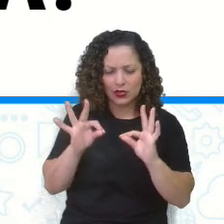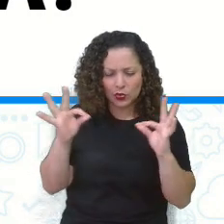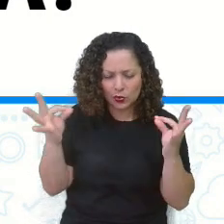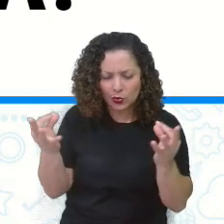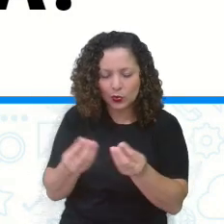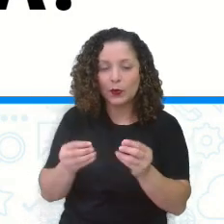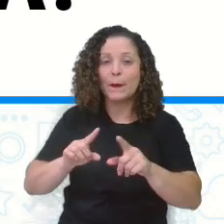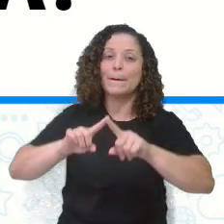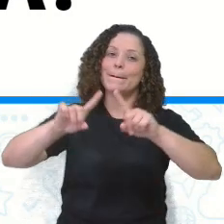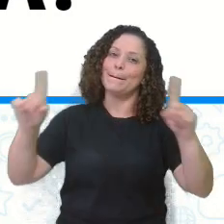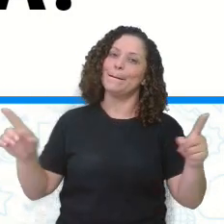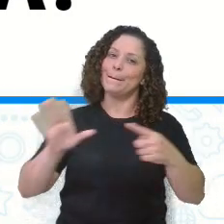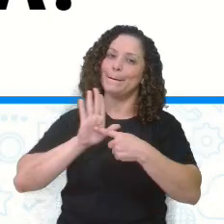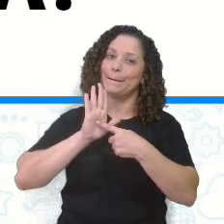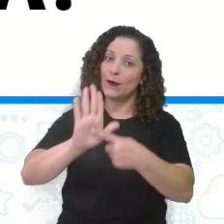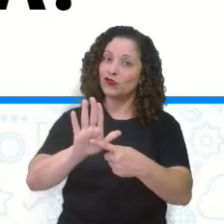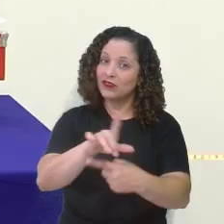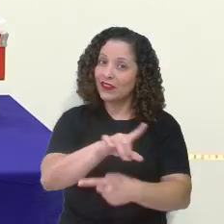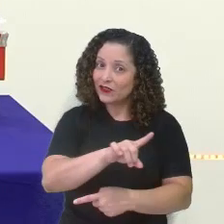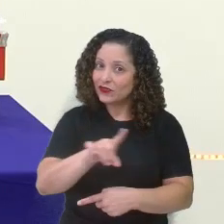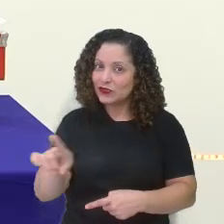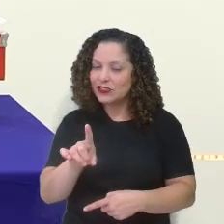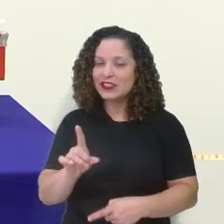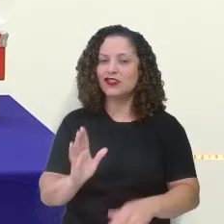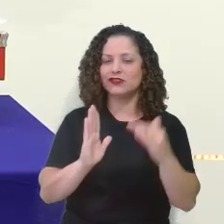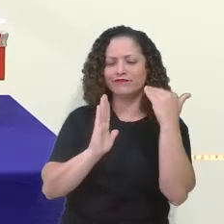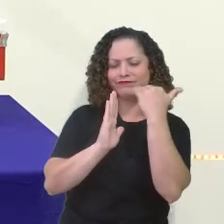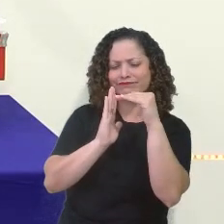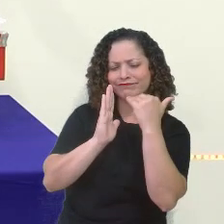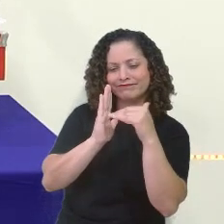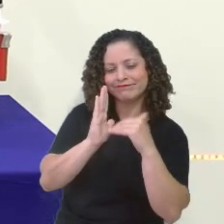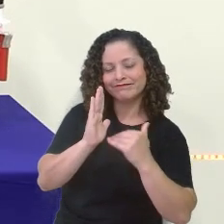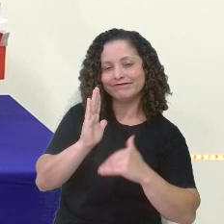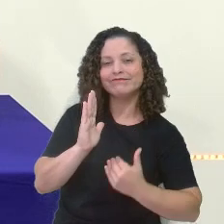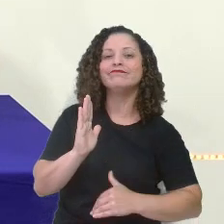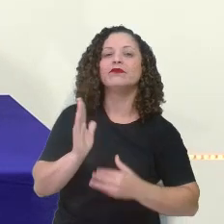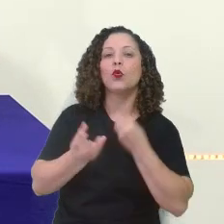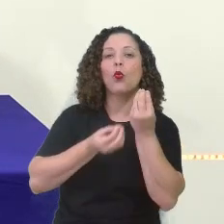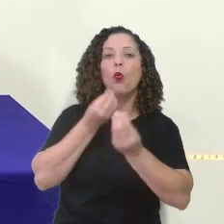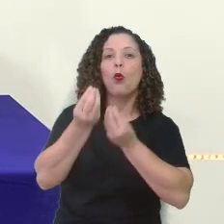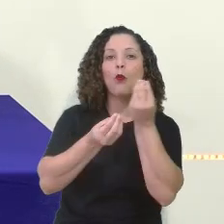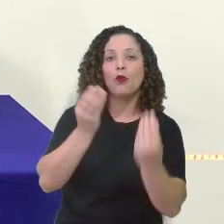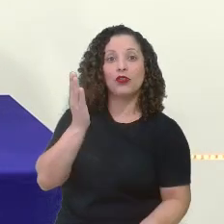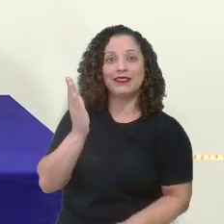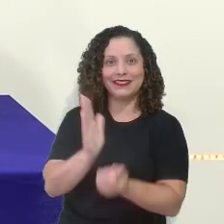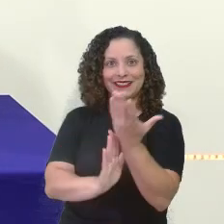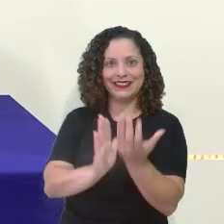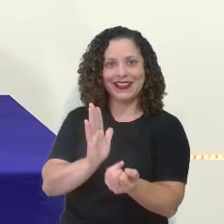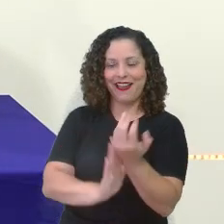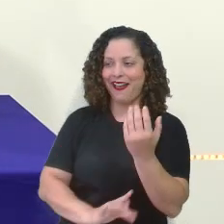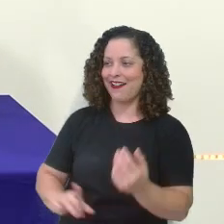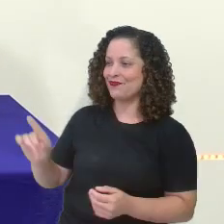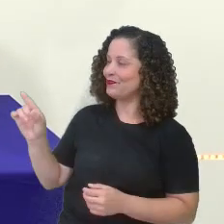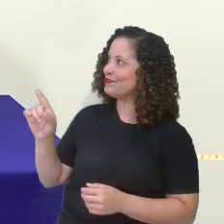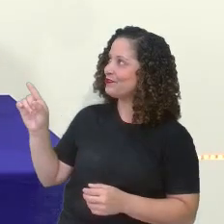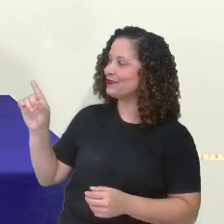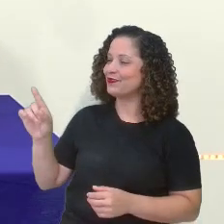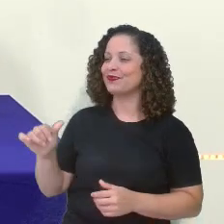aqui, mas eu vou mostrar para vocês o passo a passo de como se faz esse soldadinho de chumbo